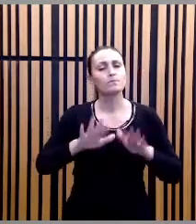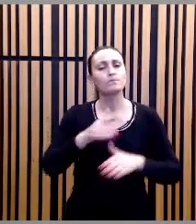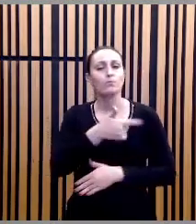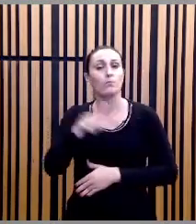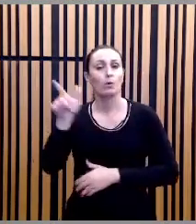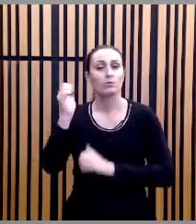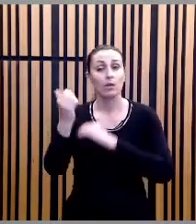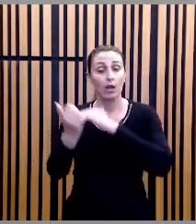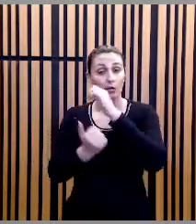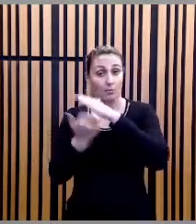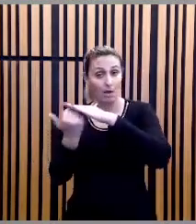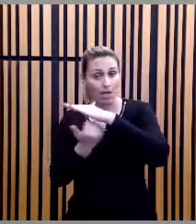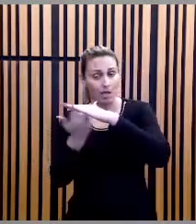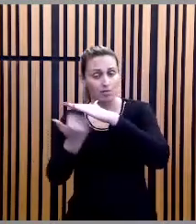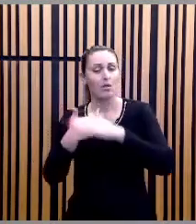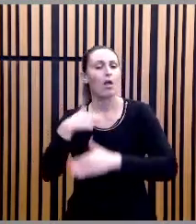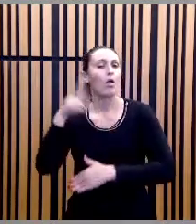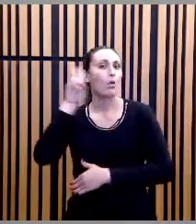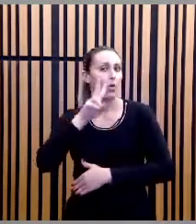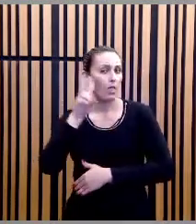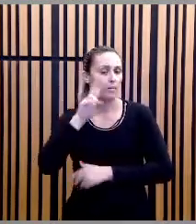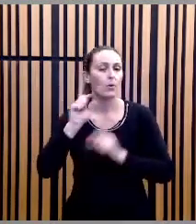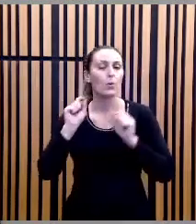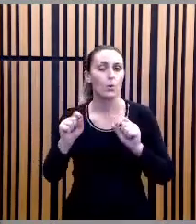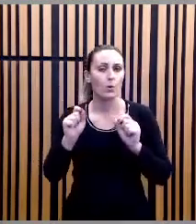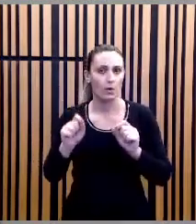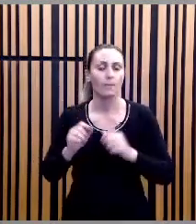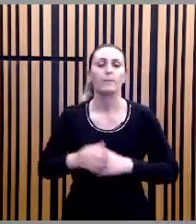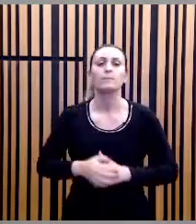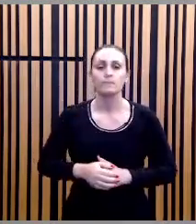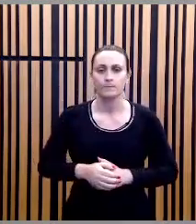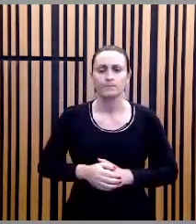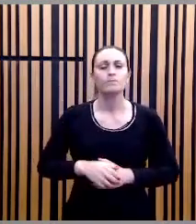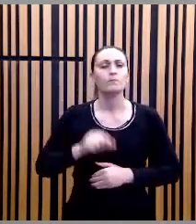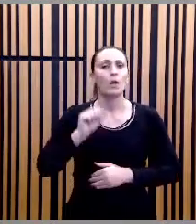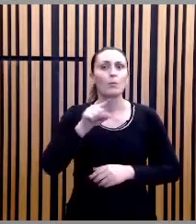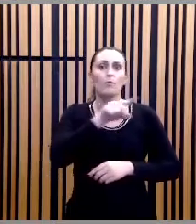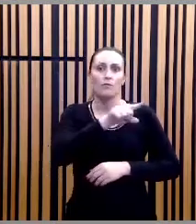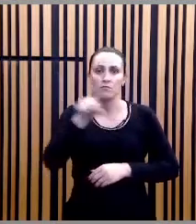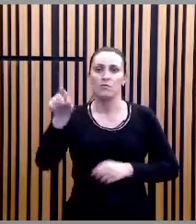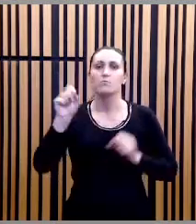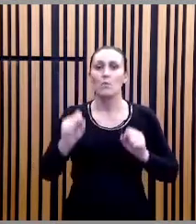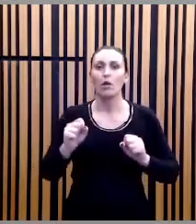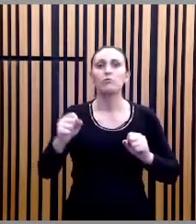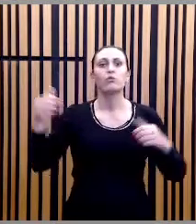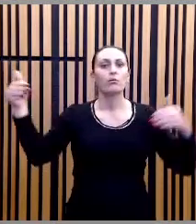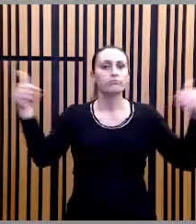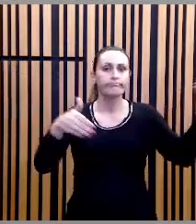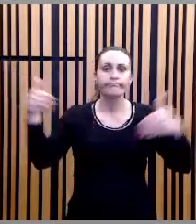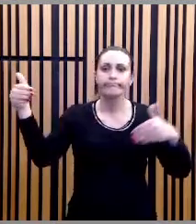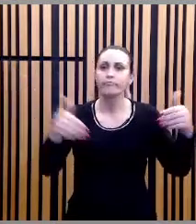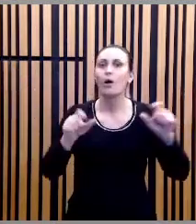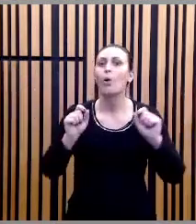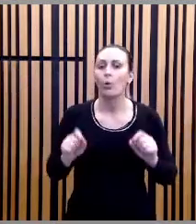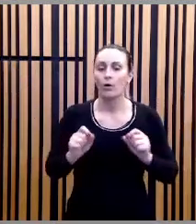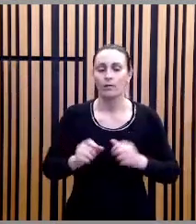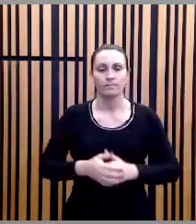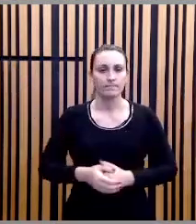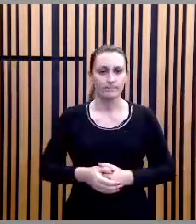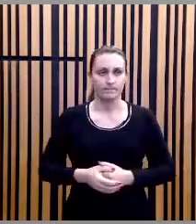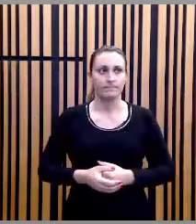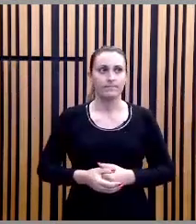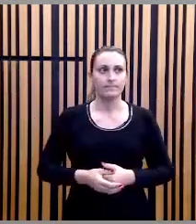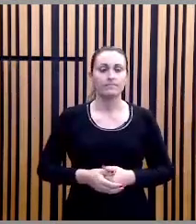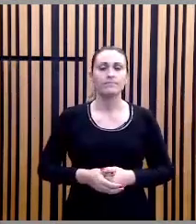agora, que tem um case muito bacana e que daqui a pouco vocês já ouviram falar dela, é